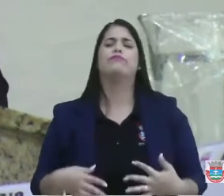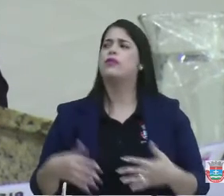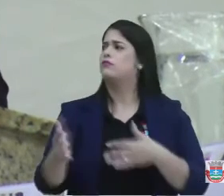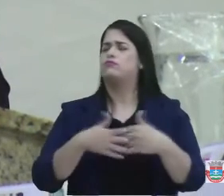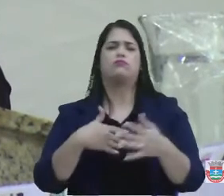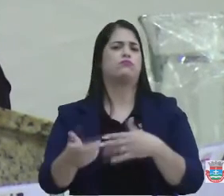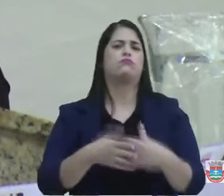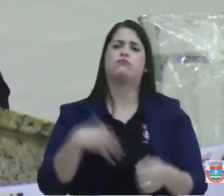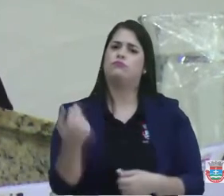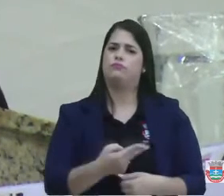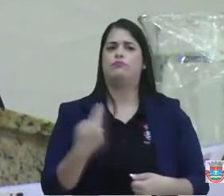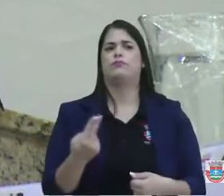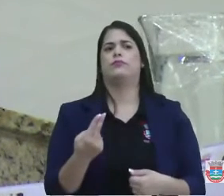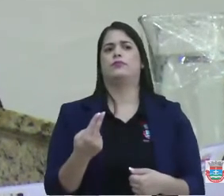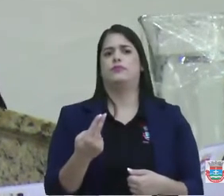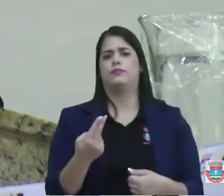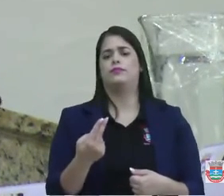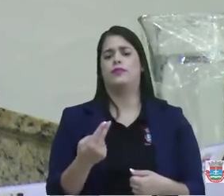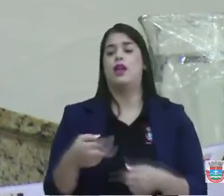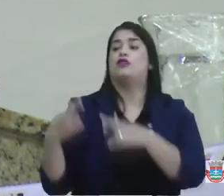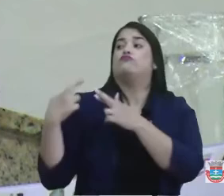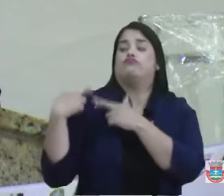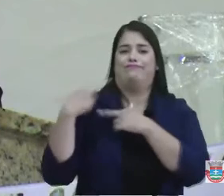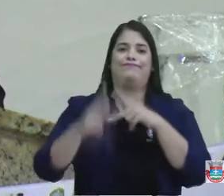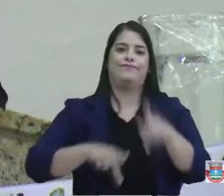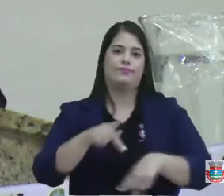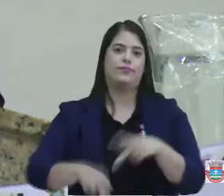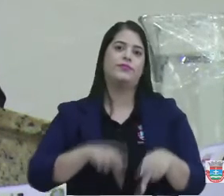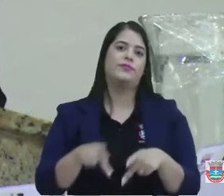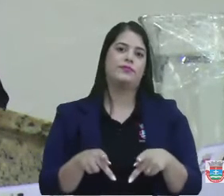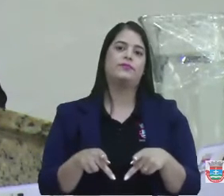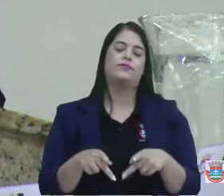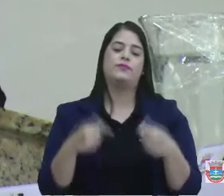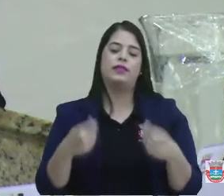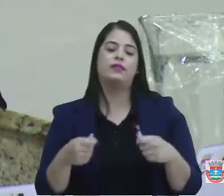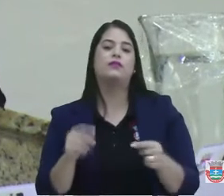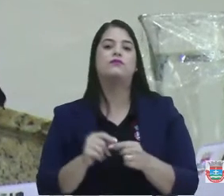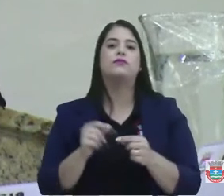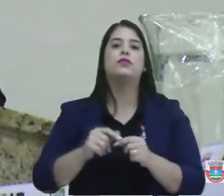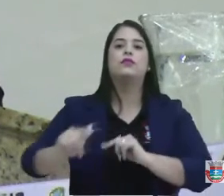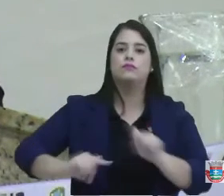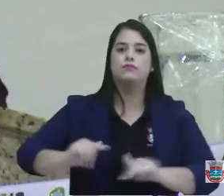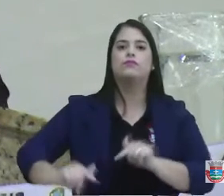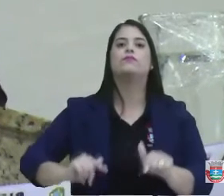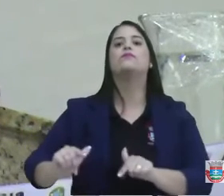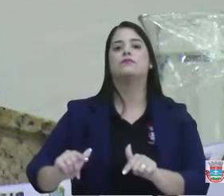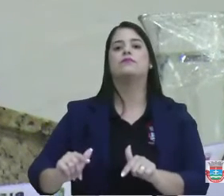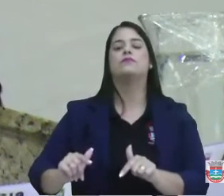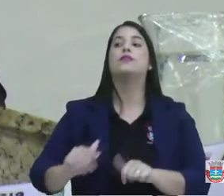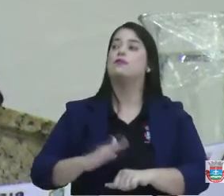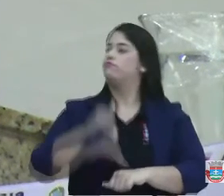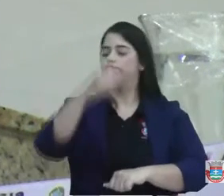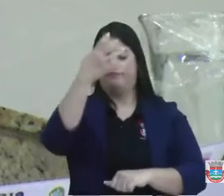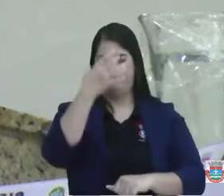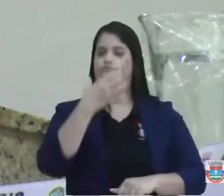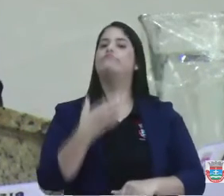de nós que aqui está que se a gente está para representar a população A gente temos que fazer o nosso trabalho cada dia mais com mais